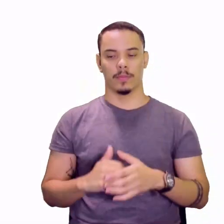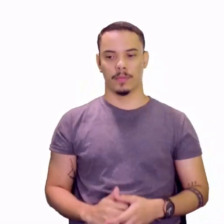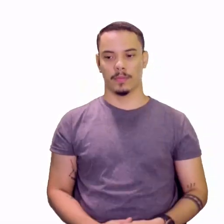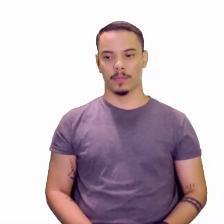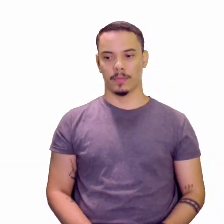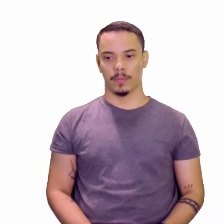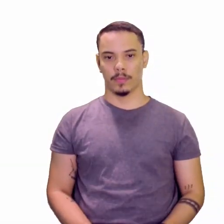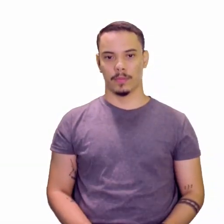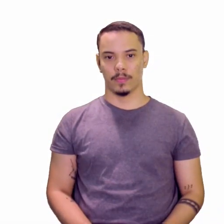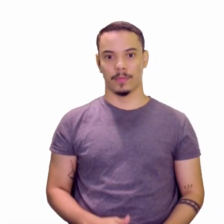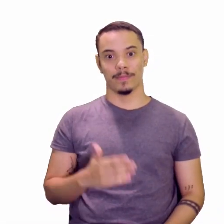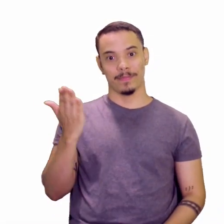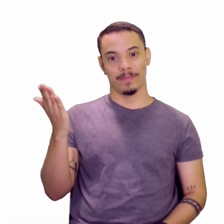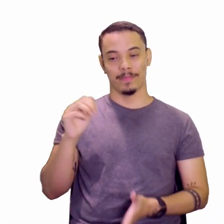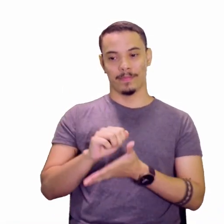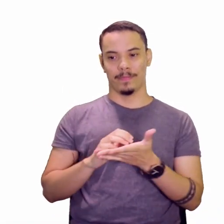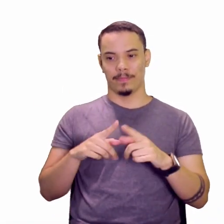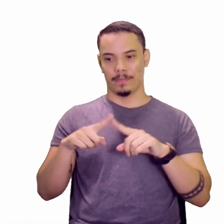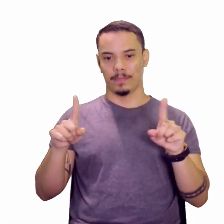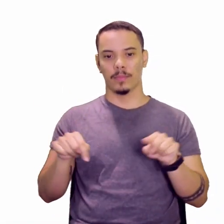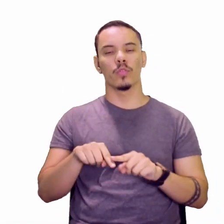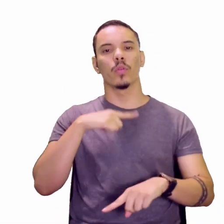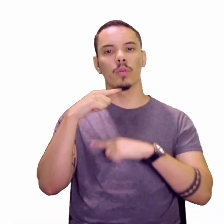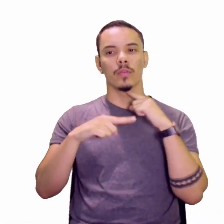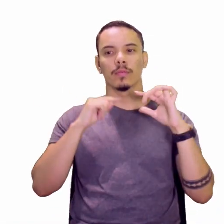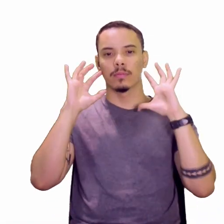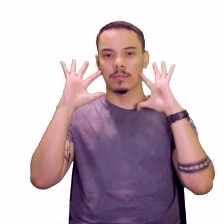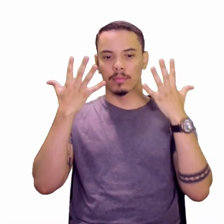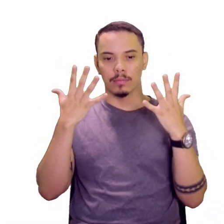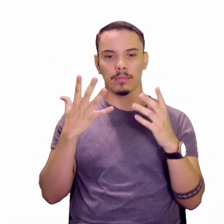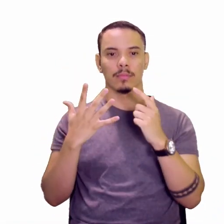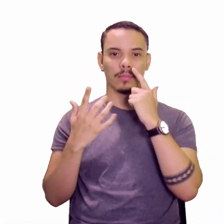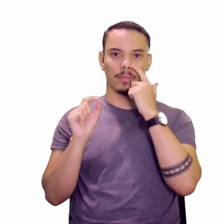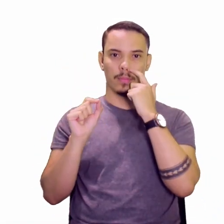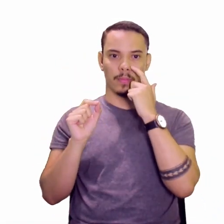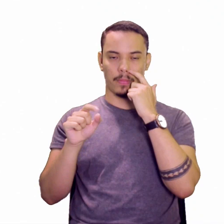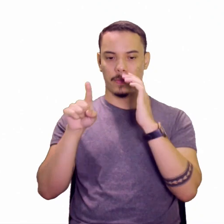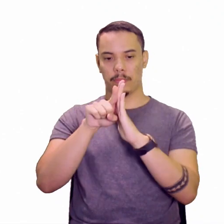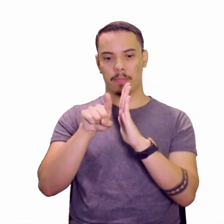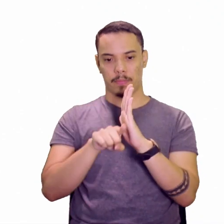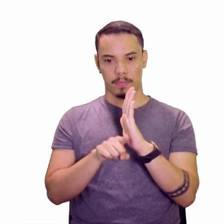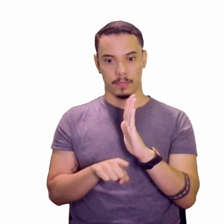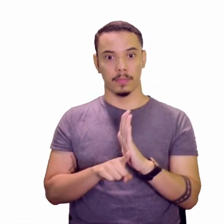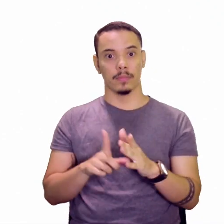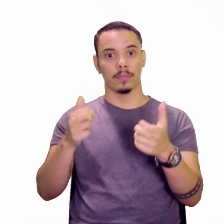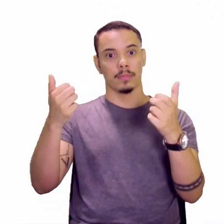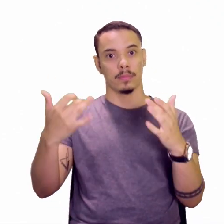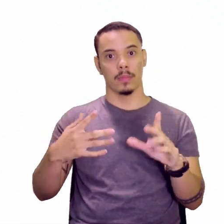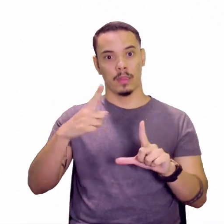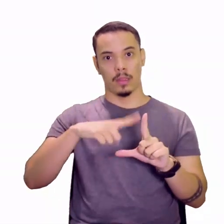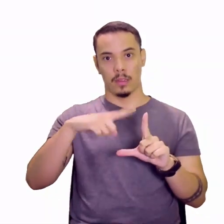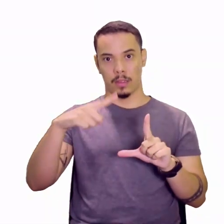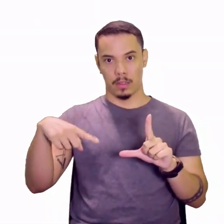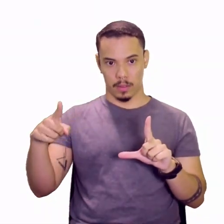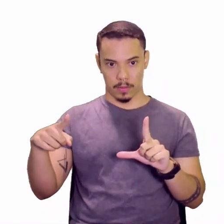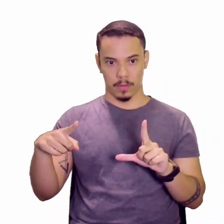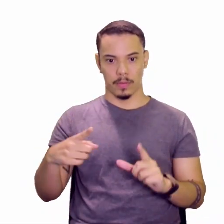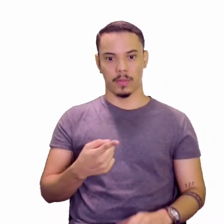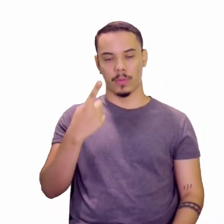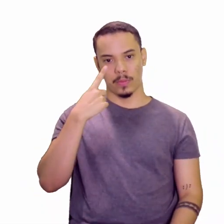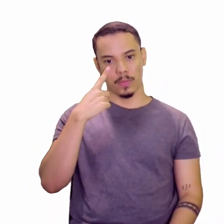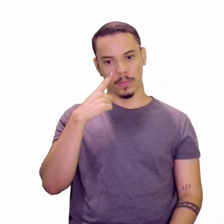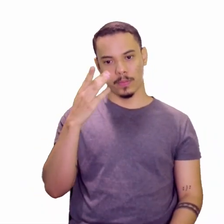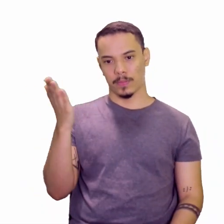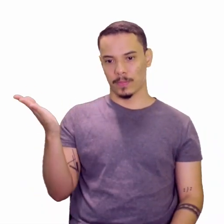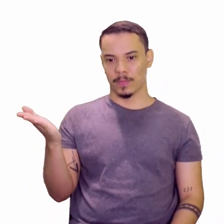só. Ali, atividade sala, tirando as dúvidas na resolução da atividade. Estamos falando de gráficos, né? Isso. Olha que